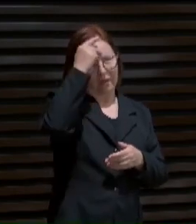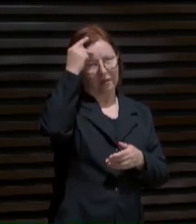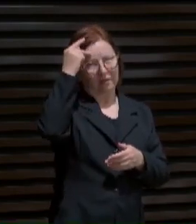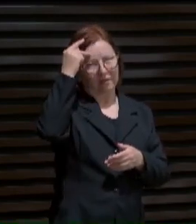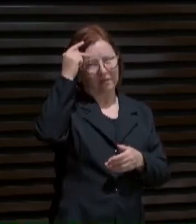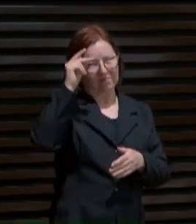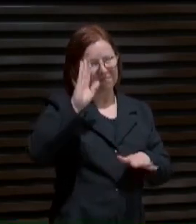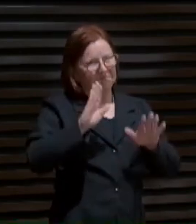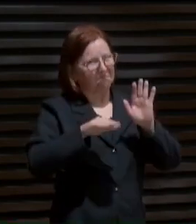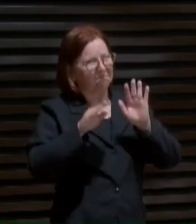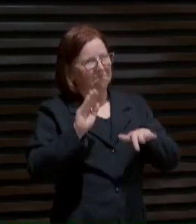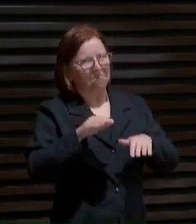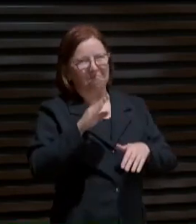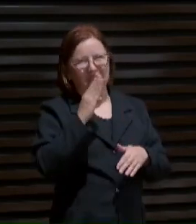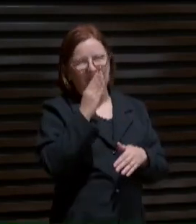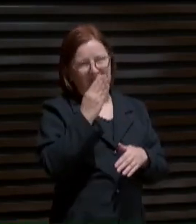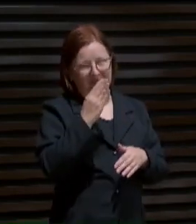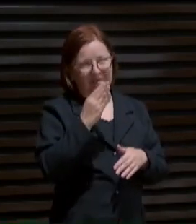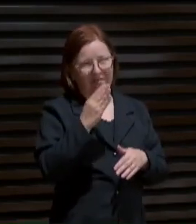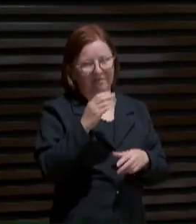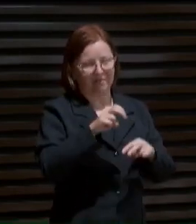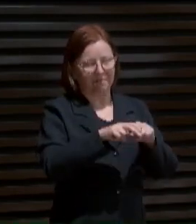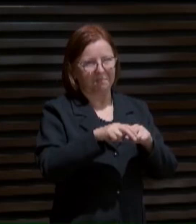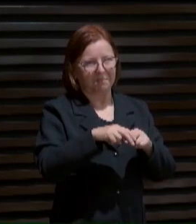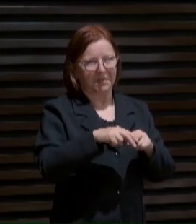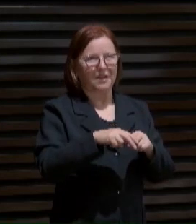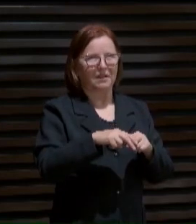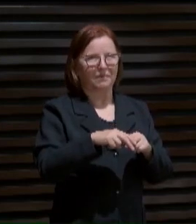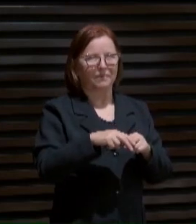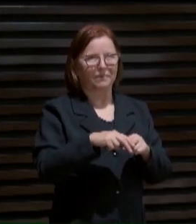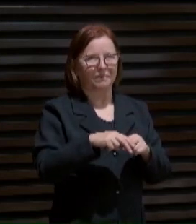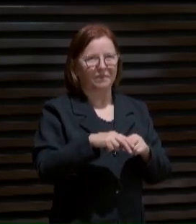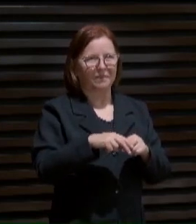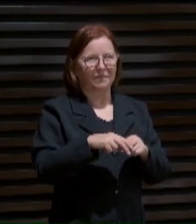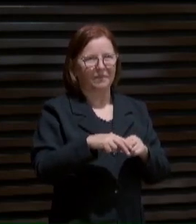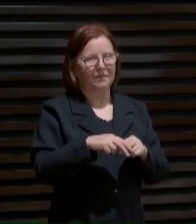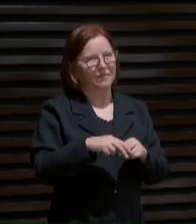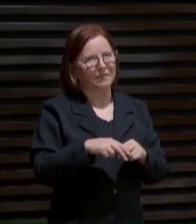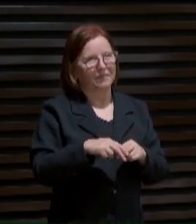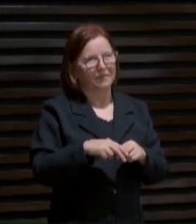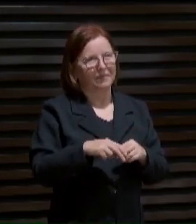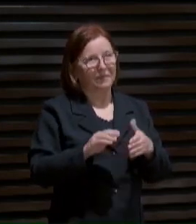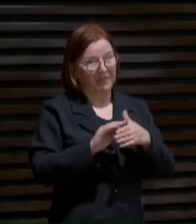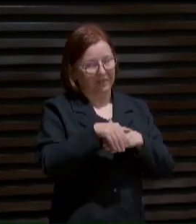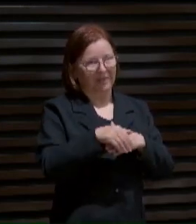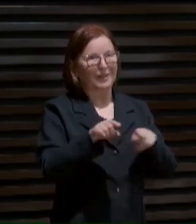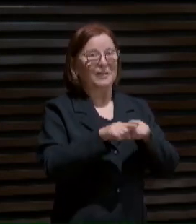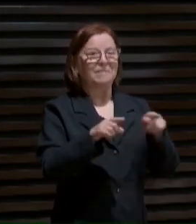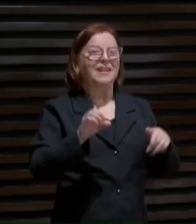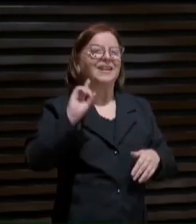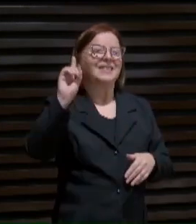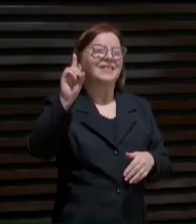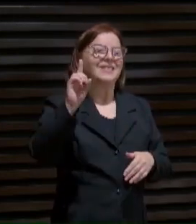um tempo com a sua aparência Ah mas de Deus não dá para esconder nada ele conhece o